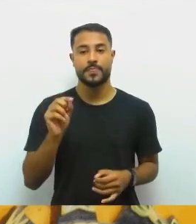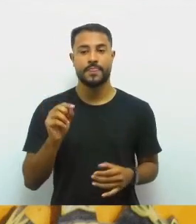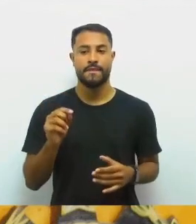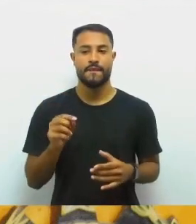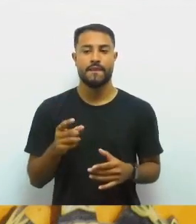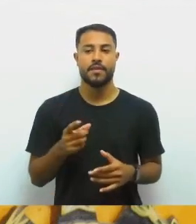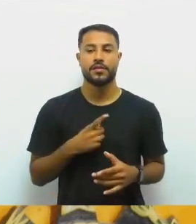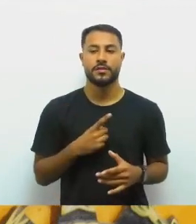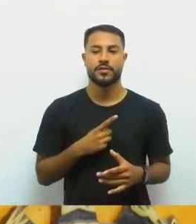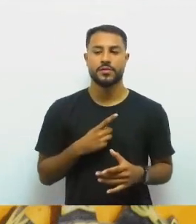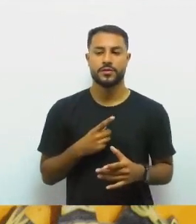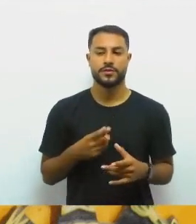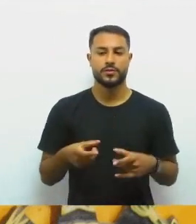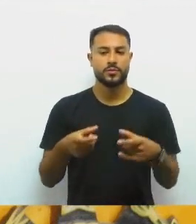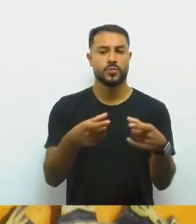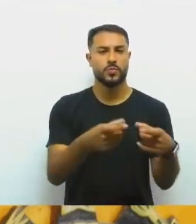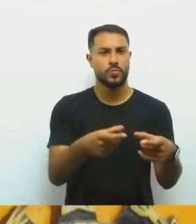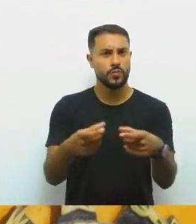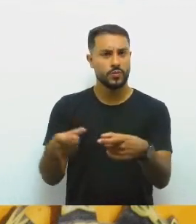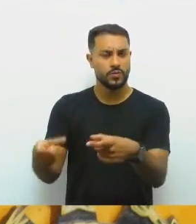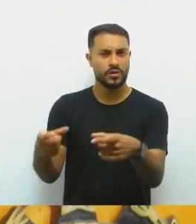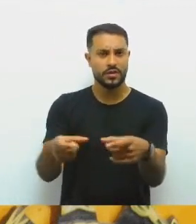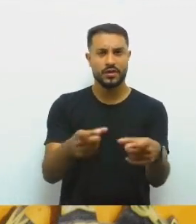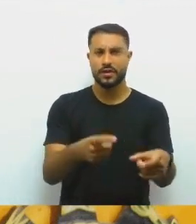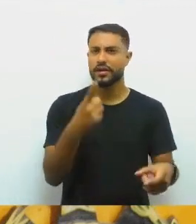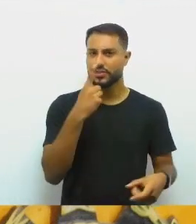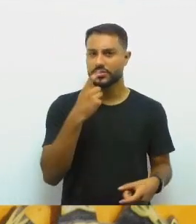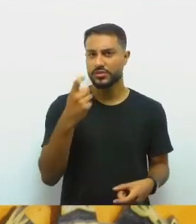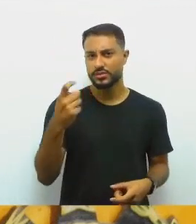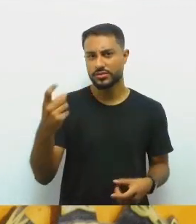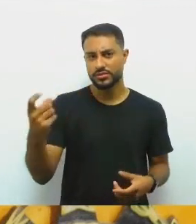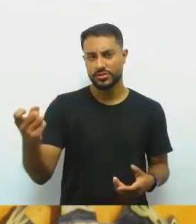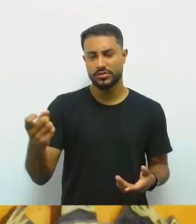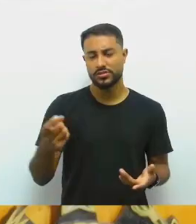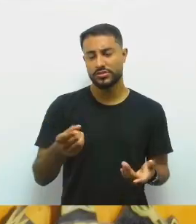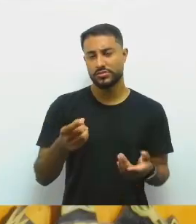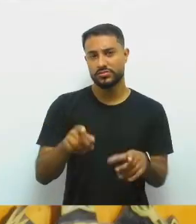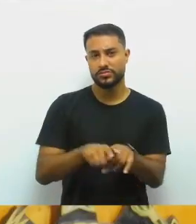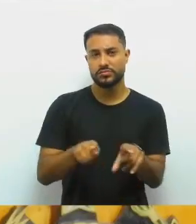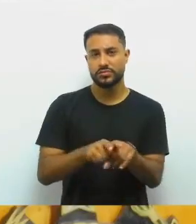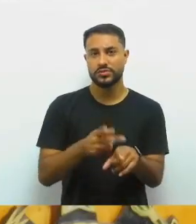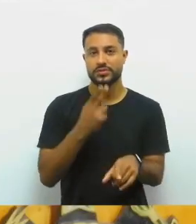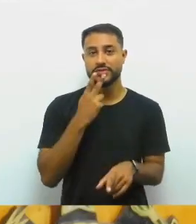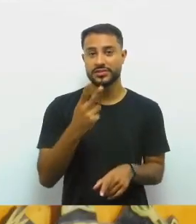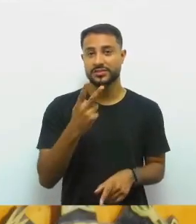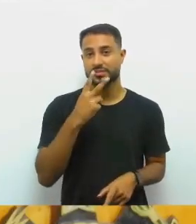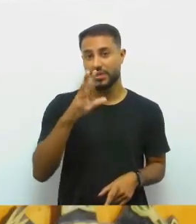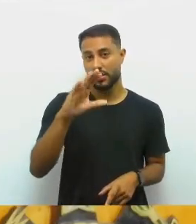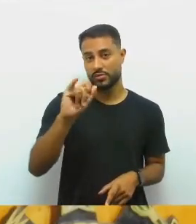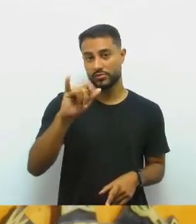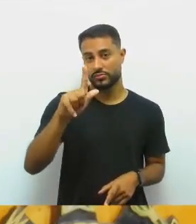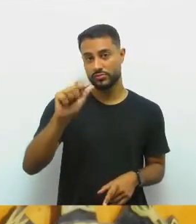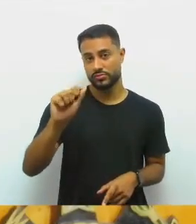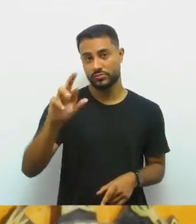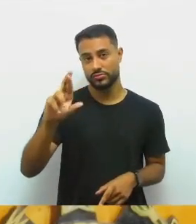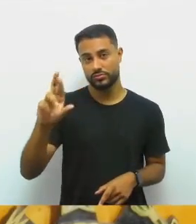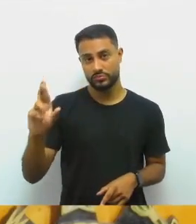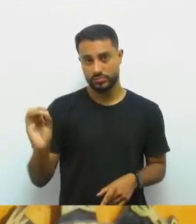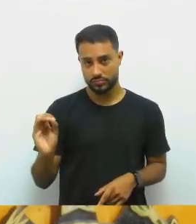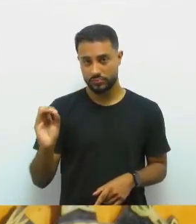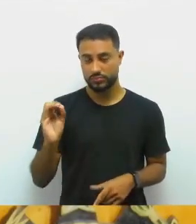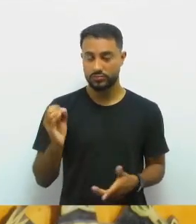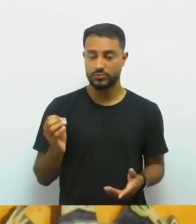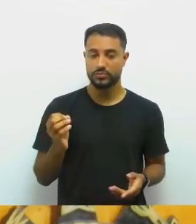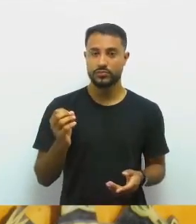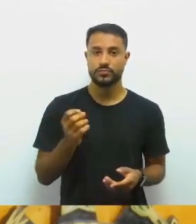instalação de pontos de coleta específicos para bitucas de cigarros na Praia da Enseada, localizada na Estrada Vereador Medina de